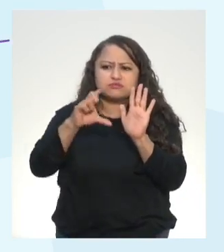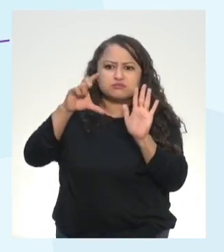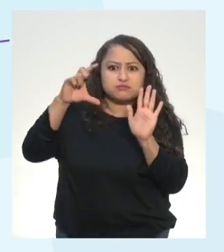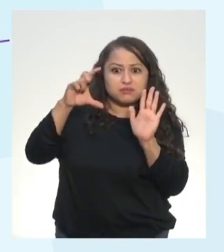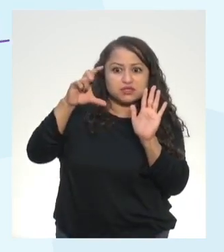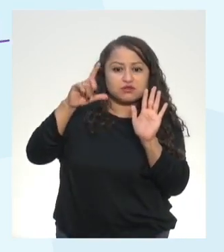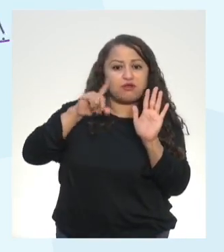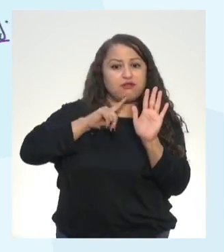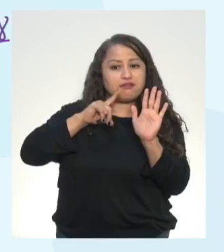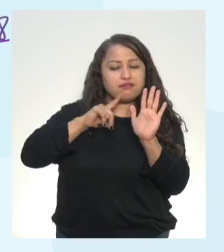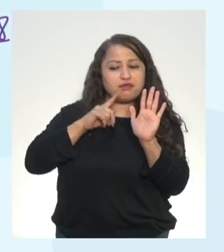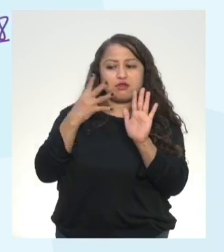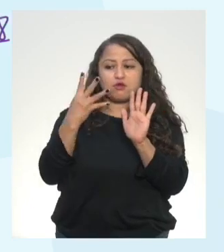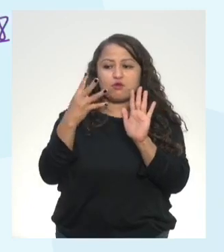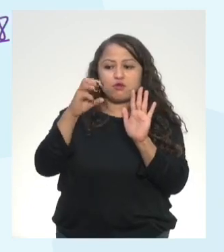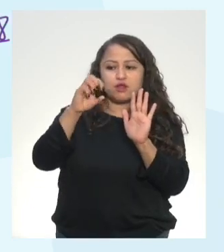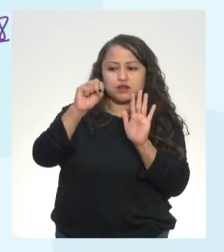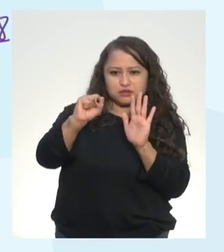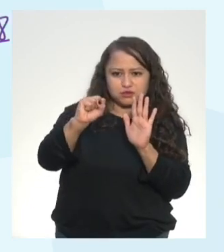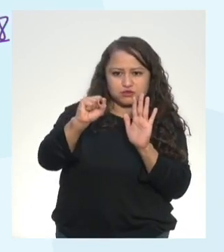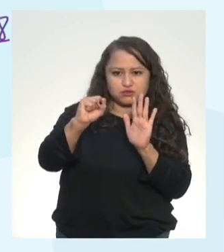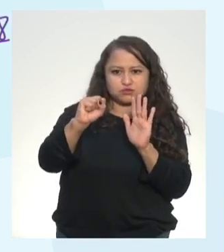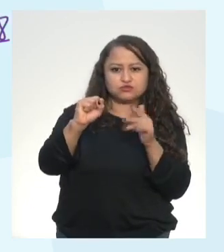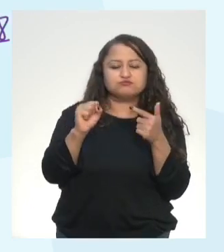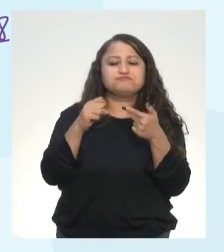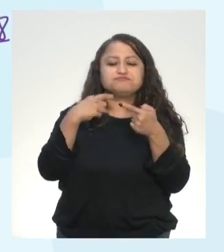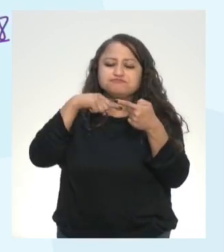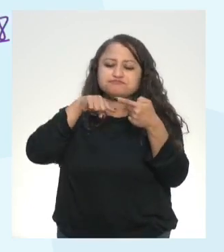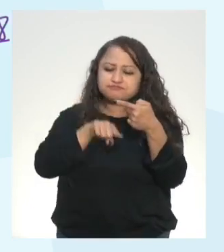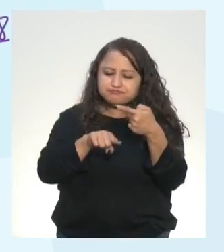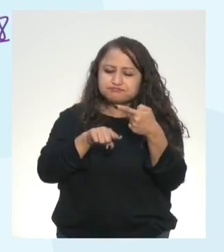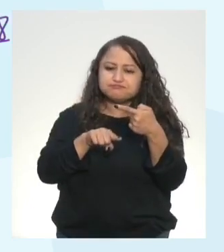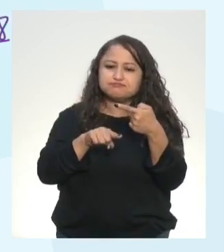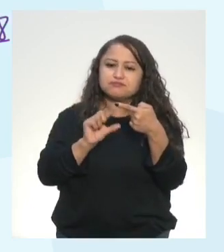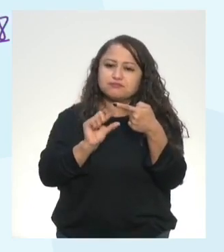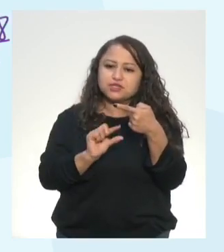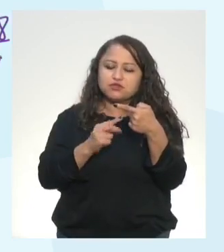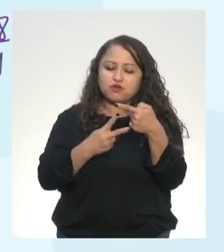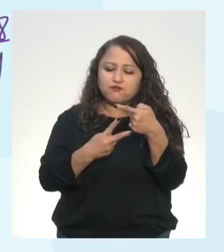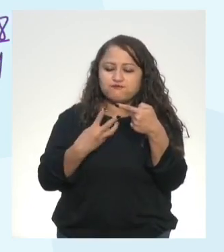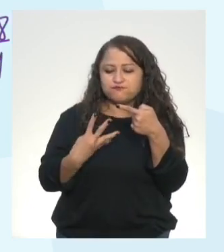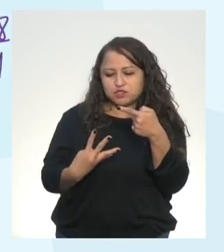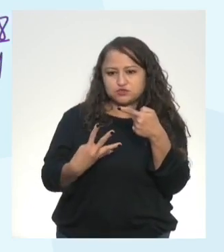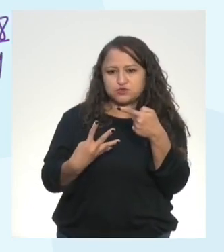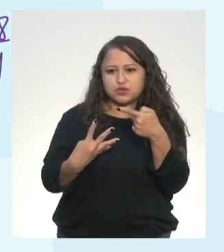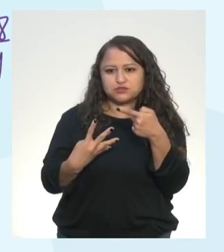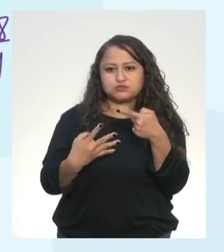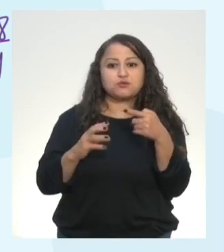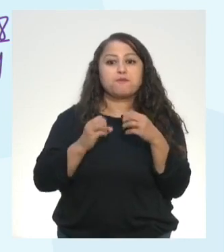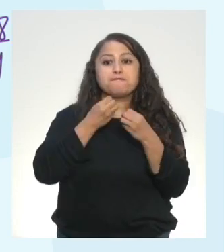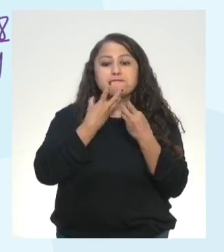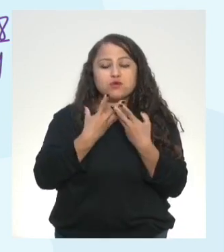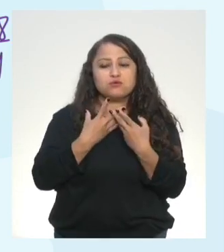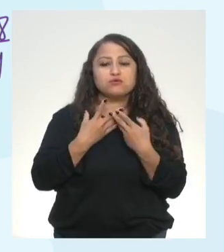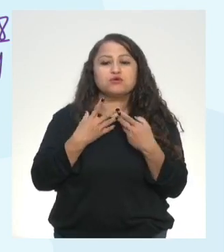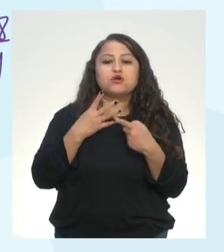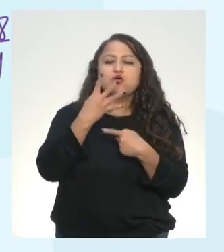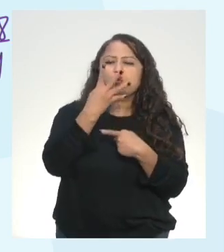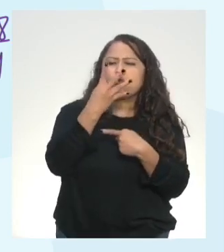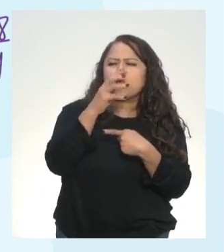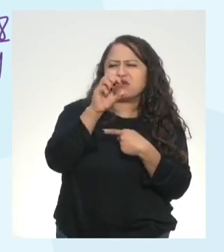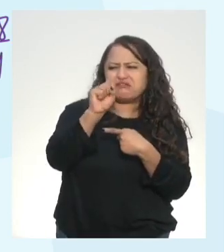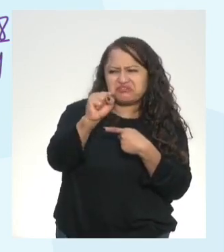figura menor, que são semelhantes. Ele já está falando que existe a semelhança, então você não precisa se preocupar com isso. A partir